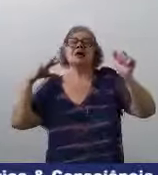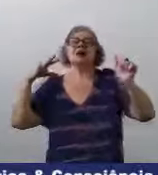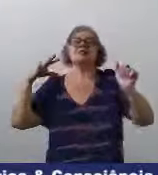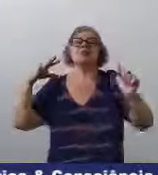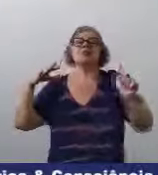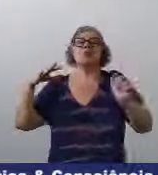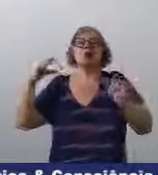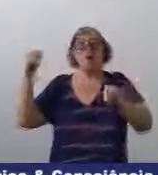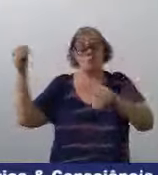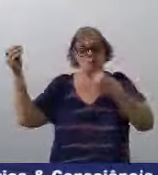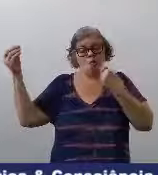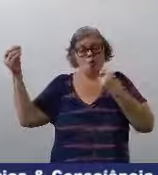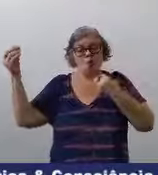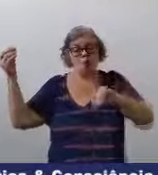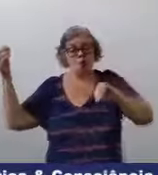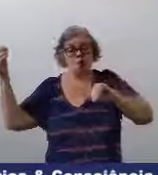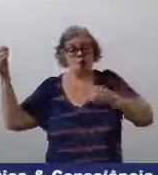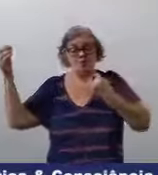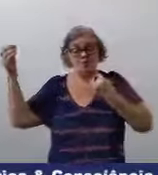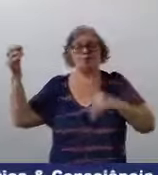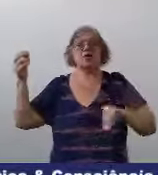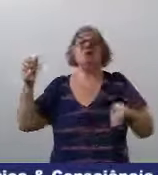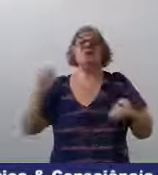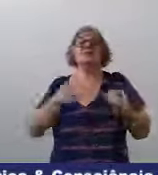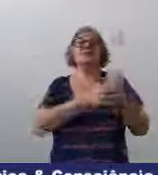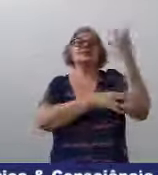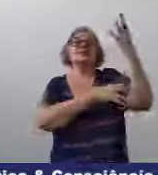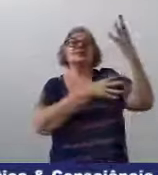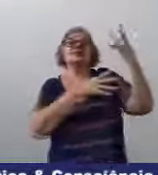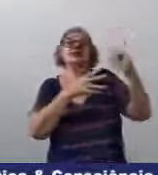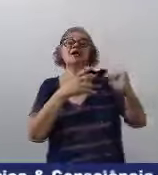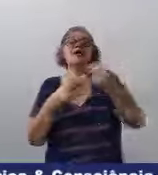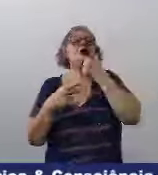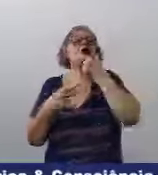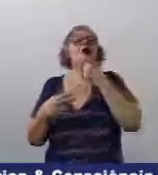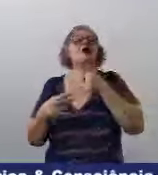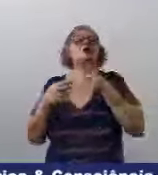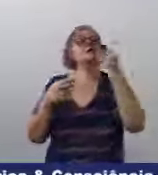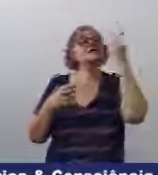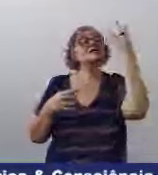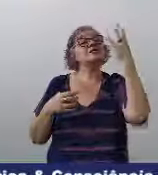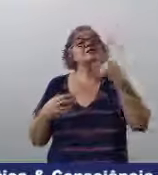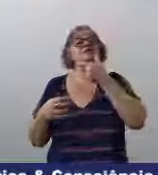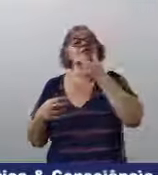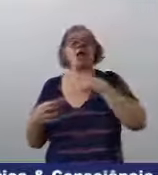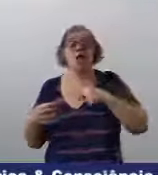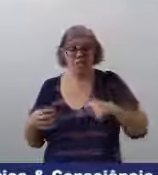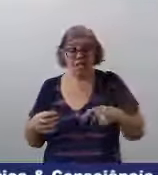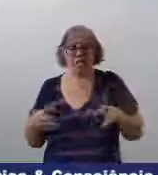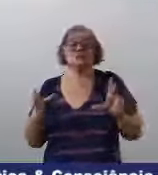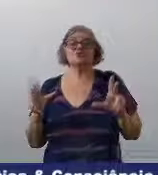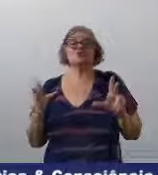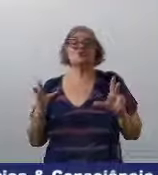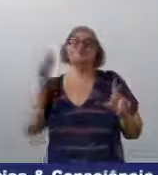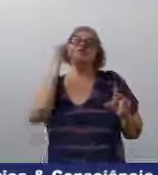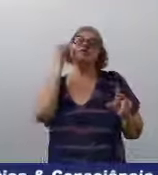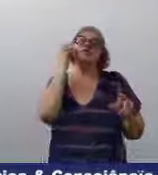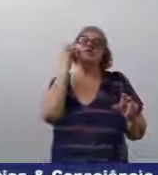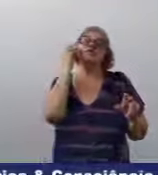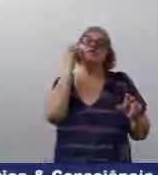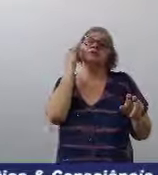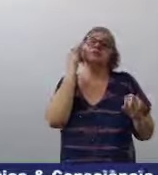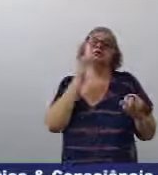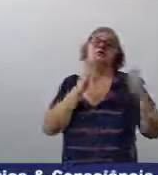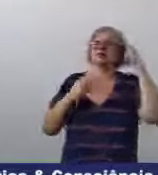da física. Nunca veremos, nunca pegaremos, mas funciona. Graças à criação genial de Einstein, as experiências